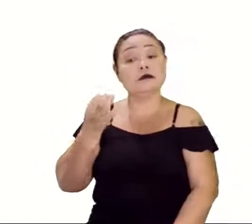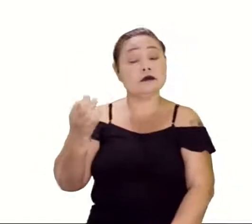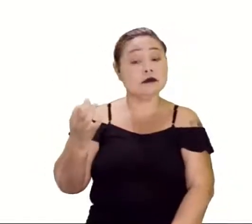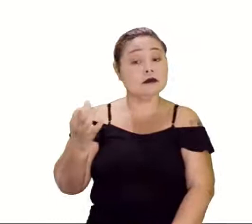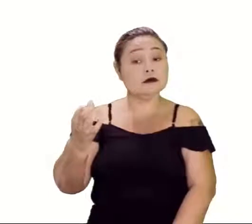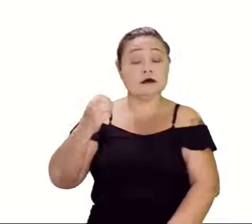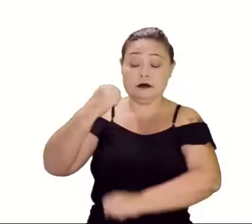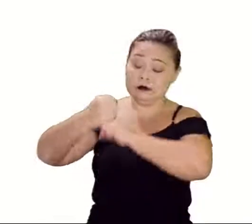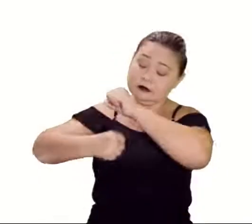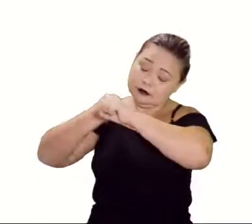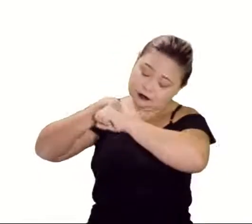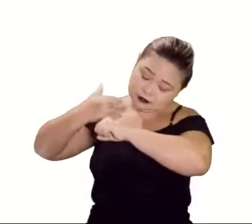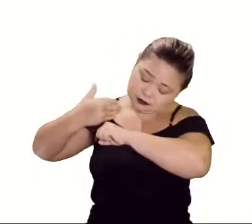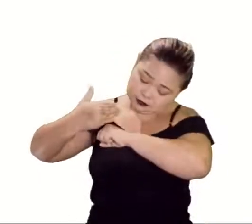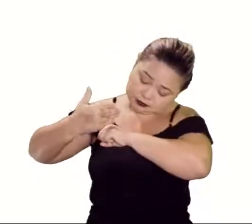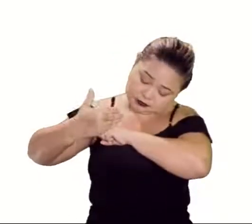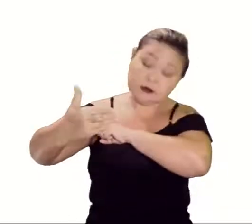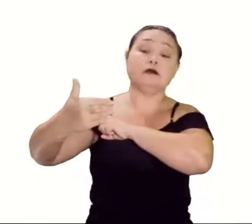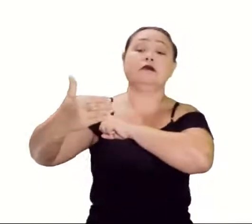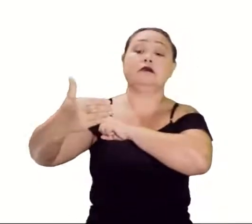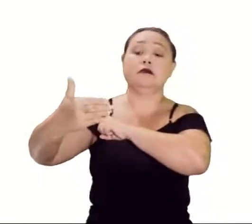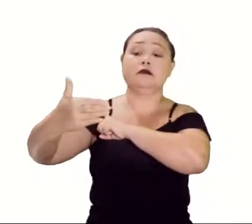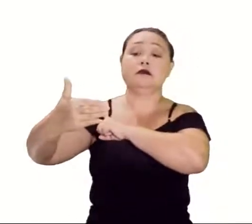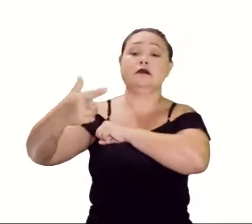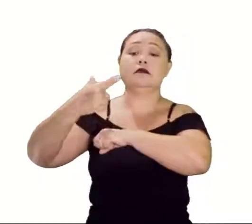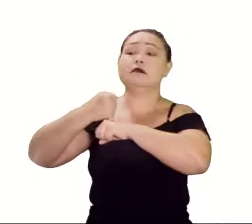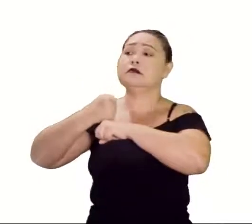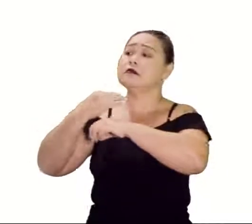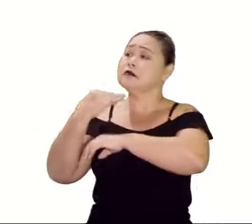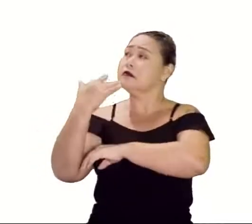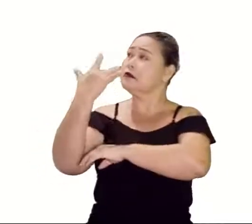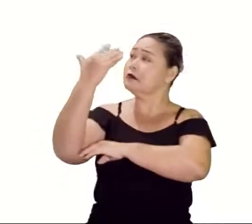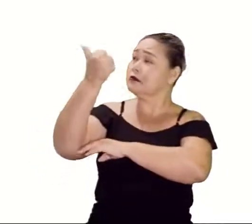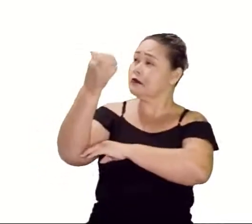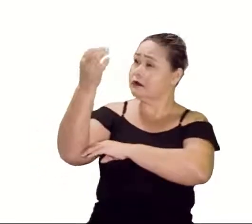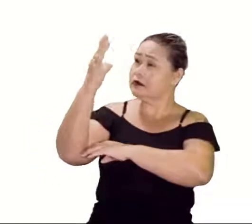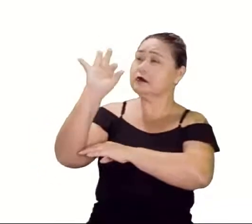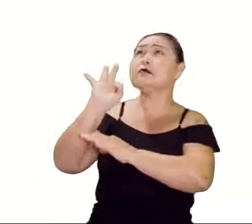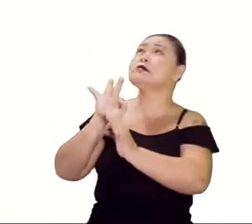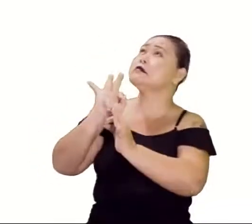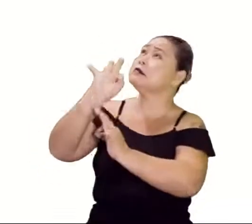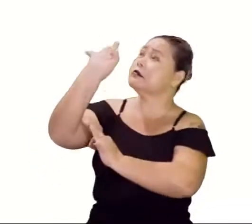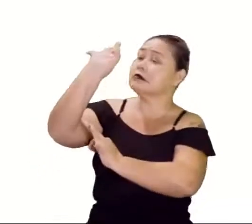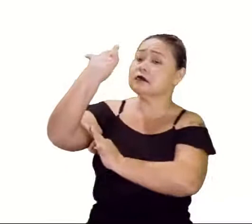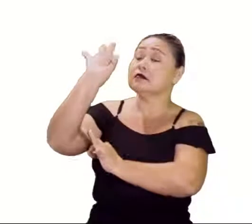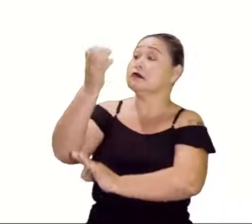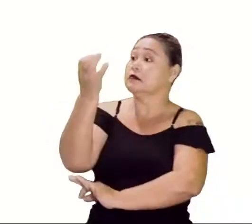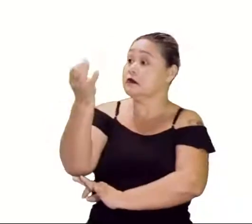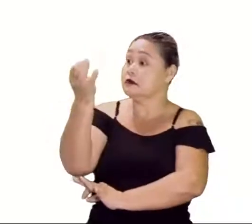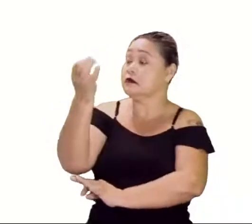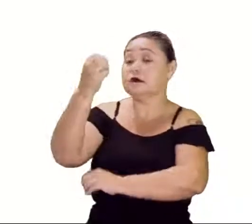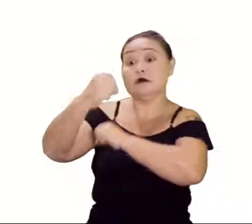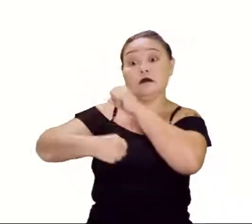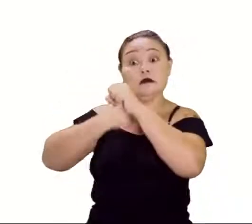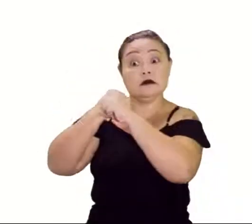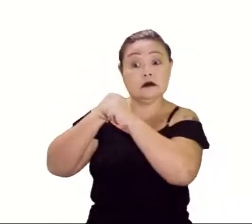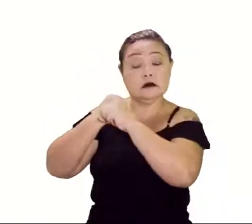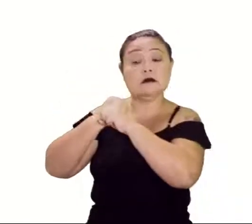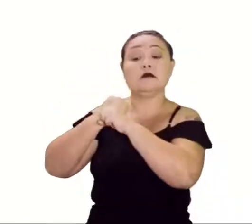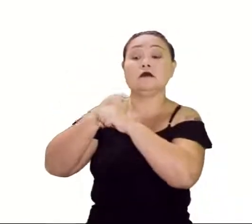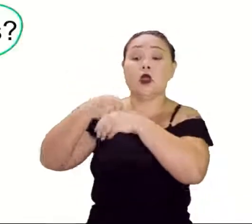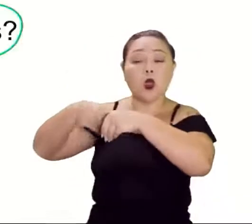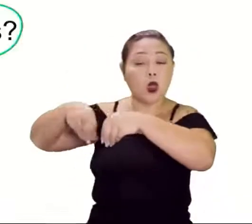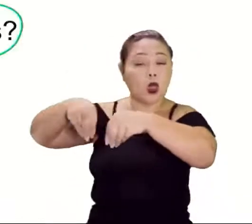6 anos. Então quer dizer que para o pau-brasil chegar a 16 metros de comprimento, ele precisa de 6 anos, uma